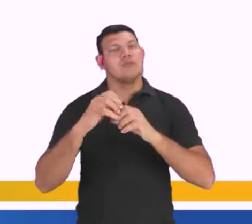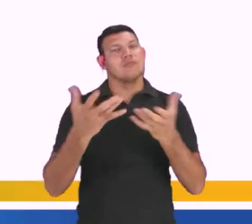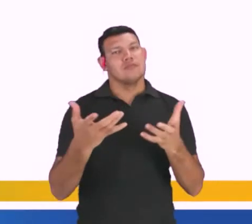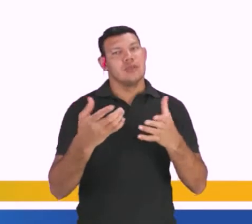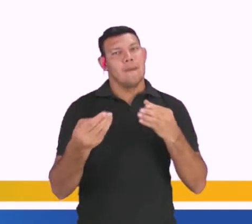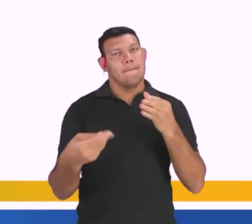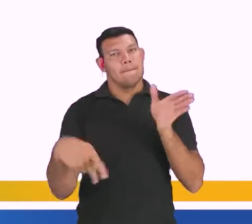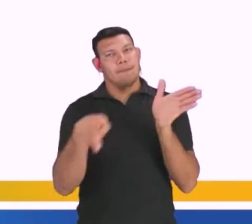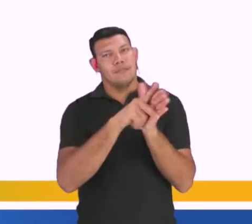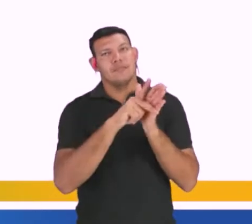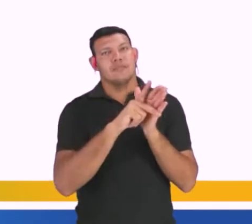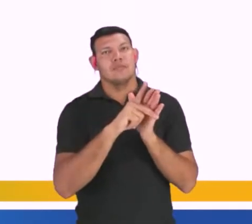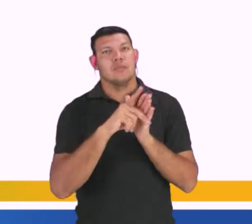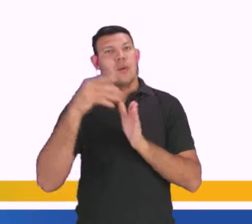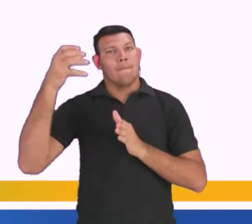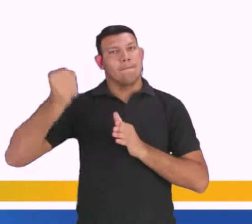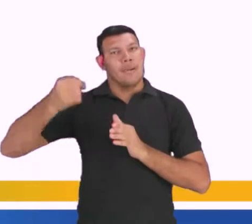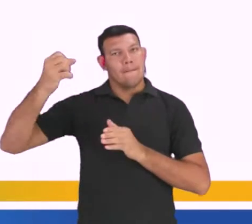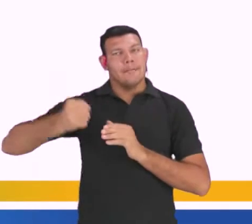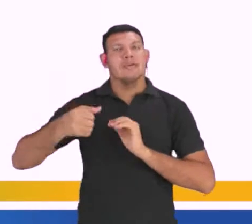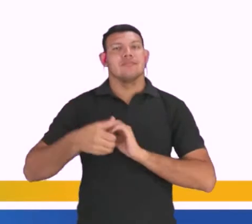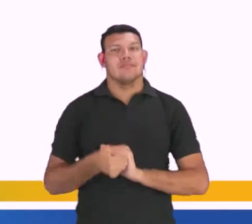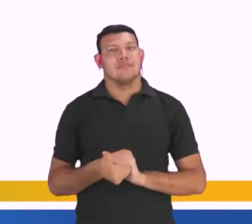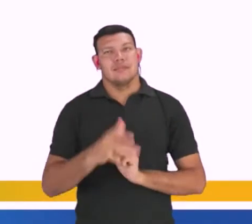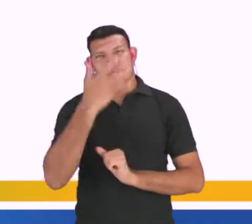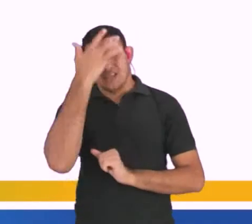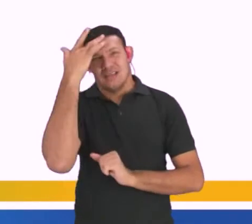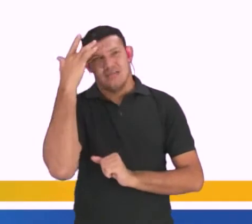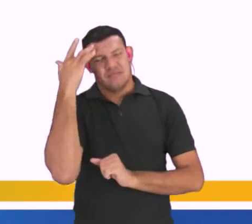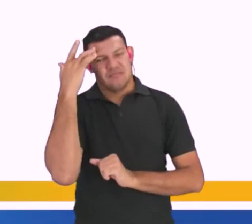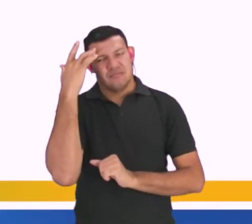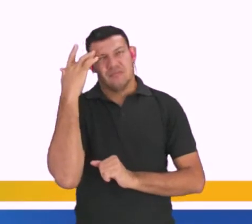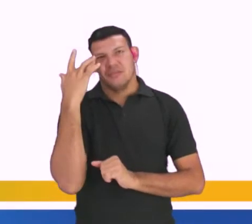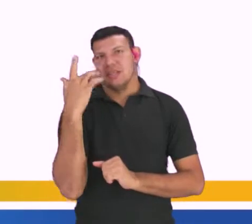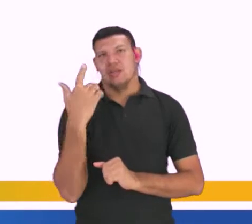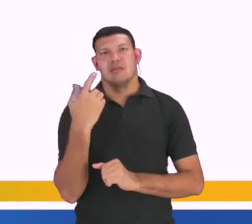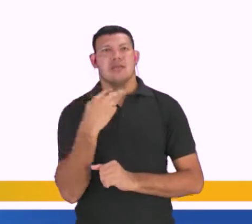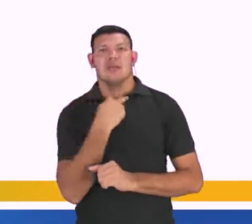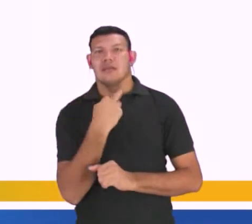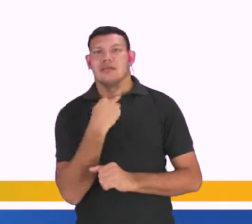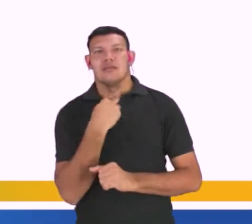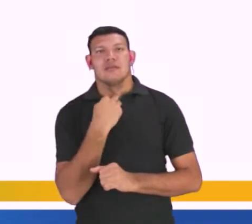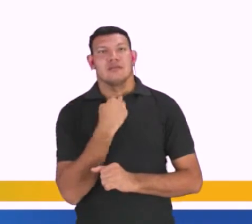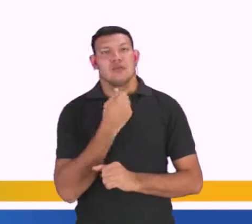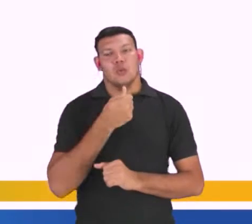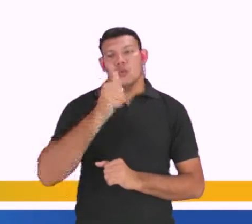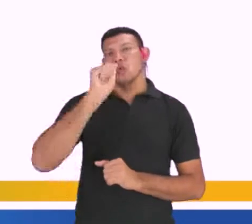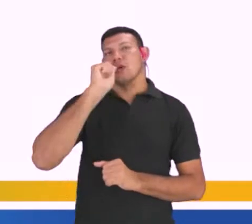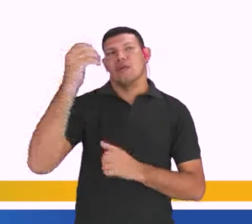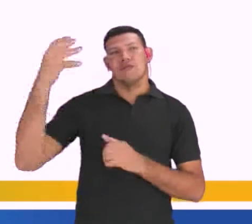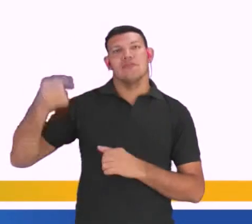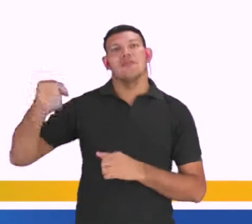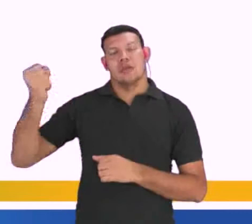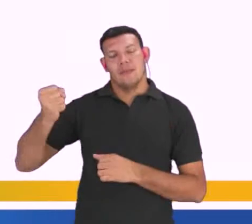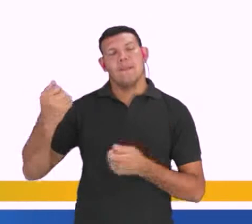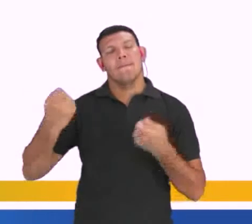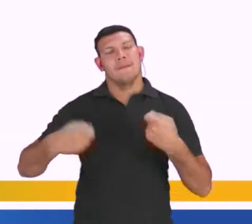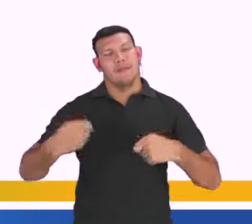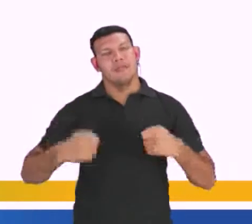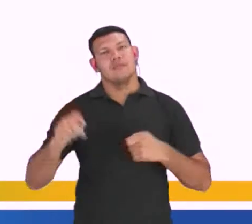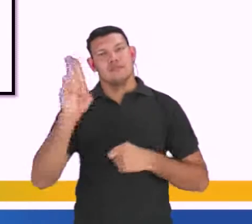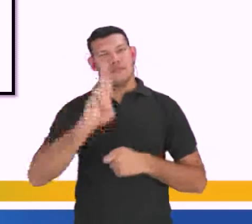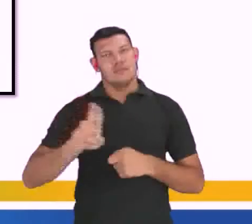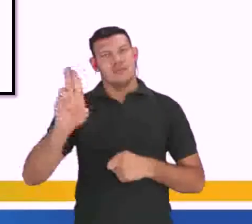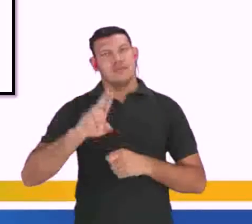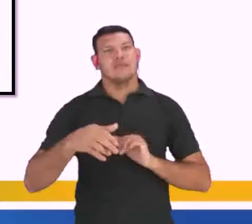tem no leite, né? Os intolerantes à lactose têm que tomar um remédio que é uma enzima responsável por essa